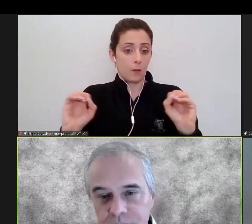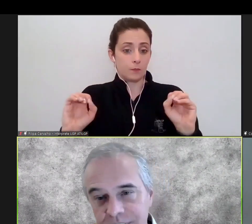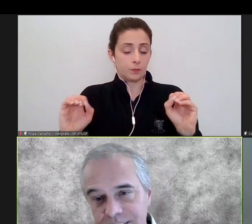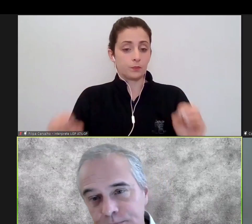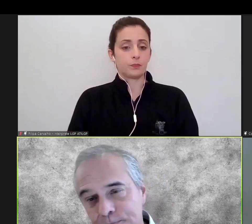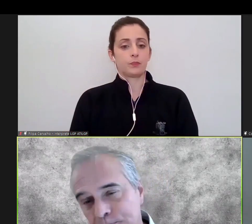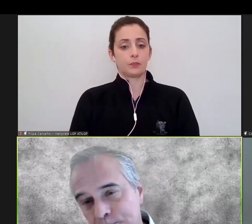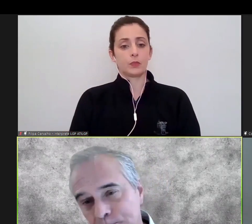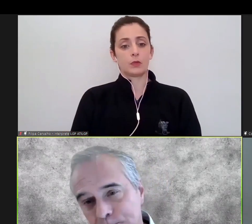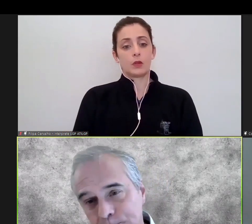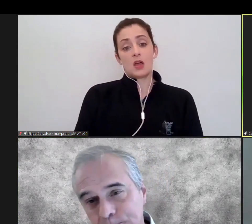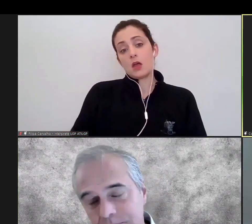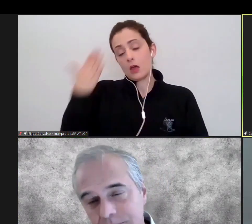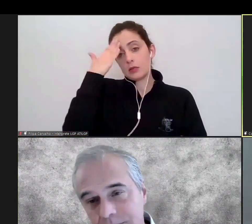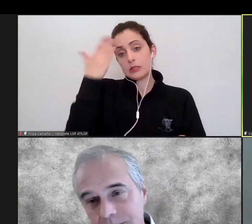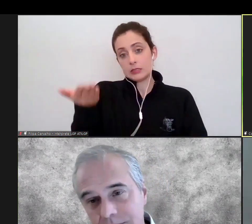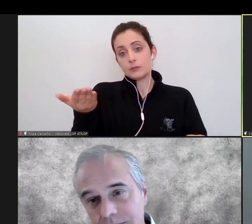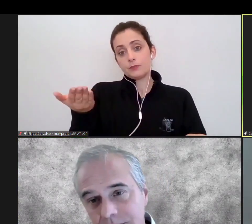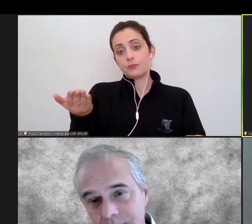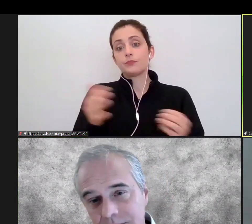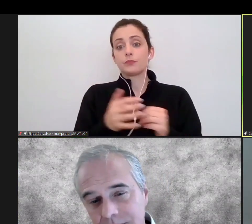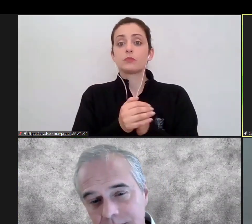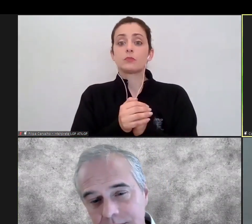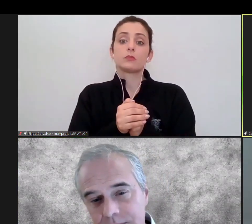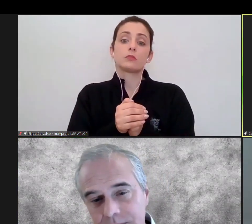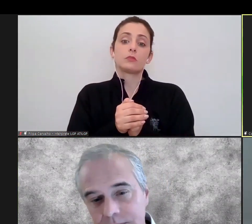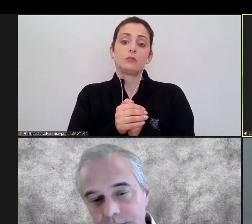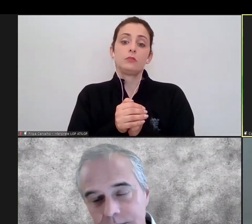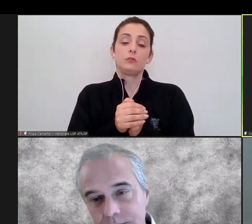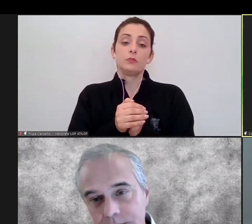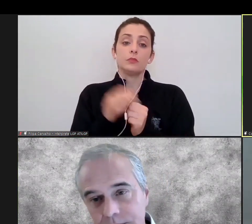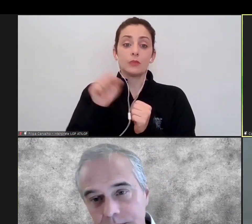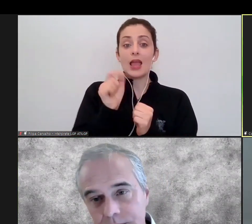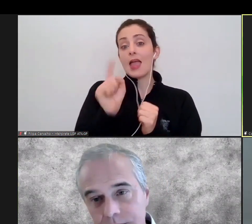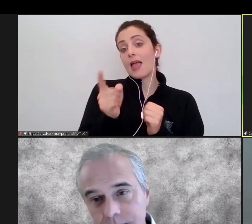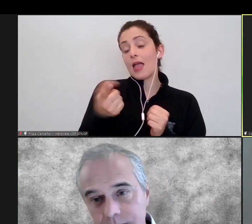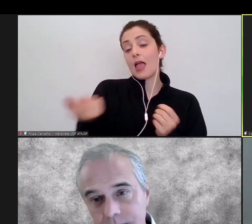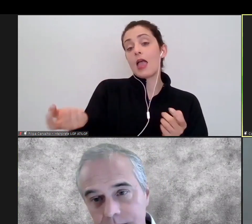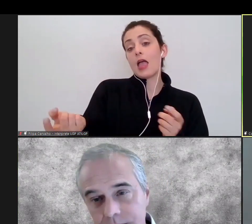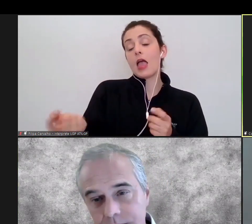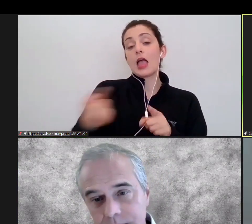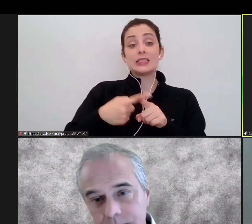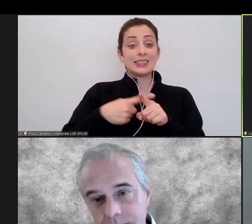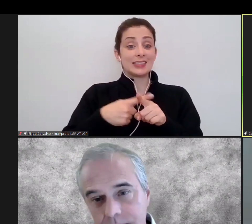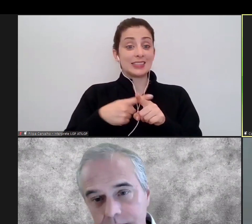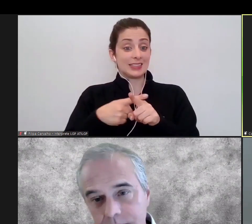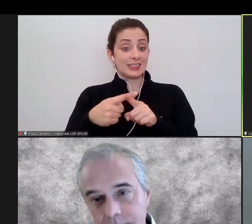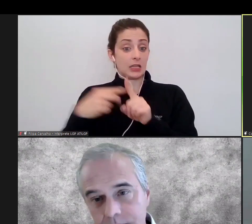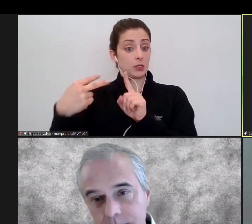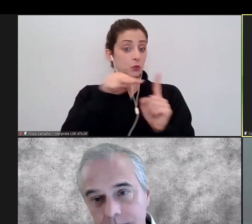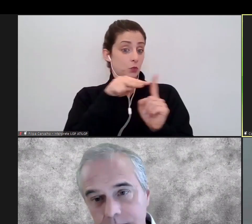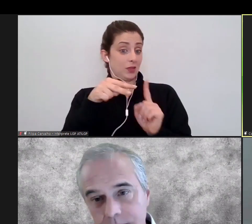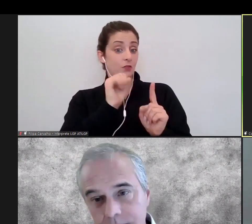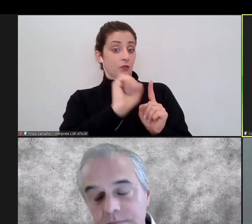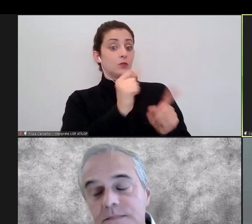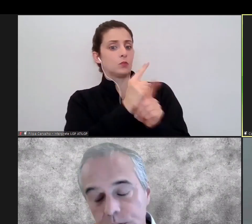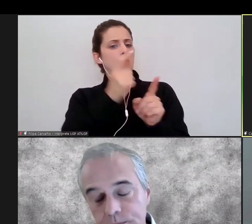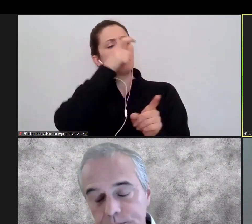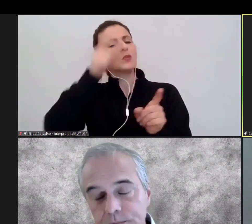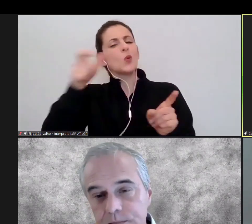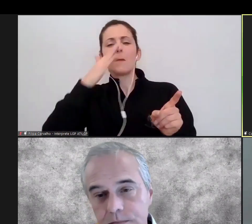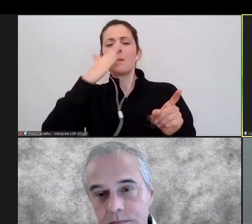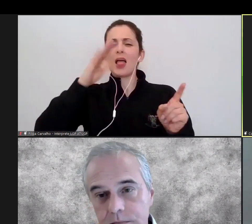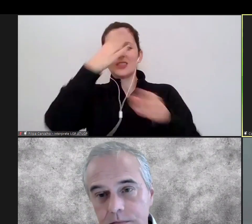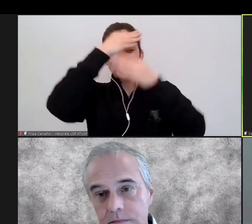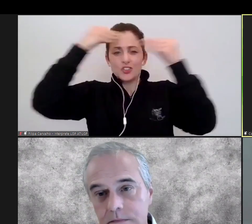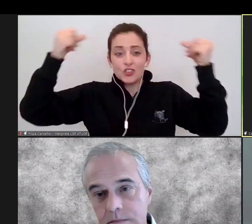Basicamente é isso, Canção. É isso, Eduardo. É interessante essa sua perspectiva, porque é exatamente isso, que as pessoas esquecem-se desse problema, que o racismo